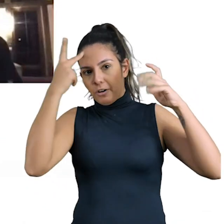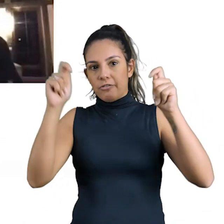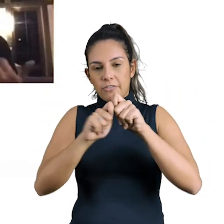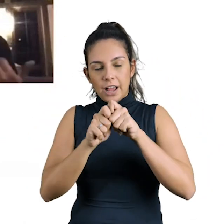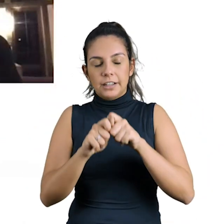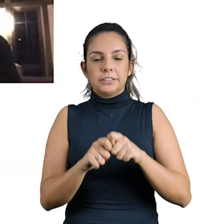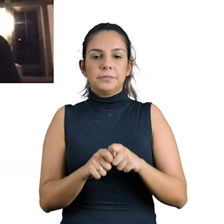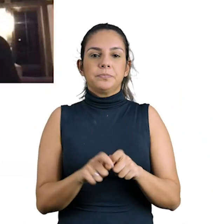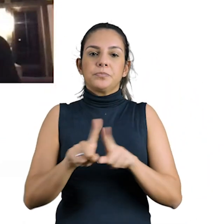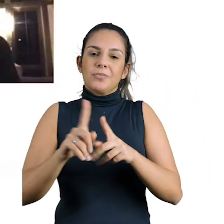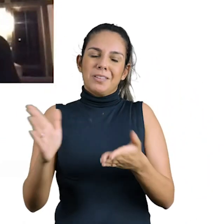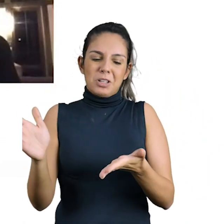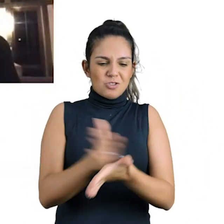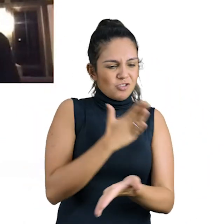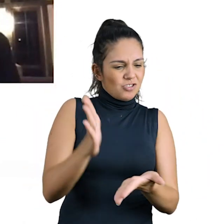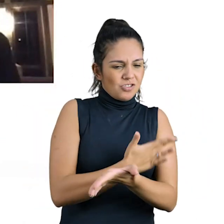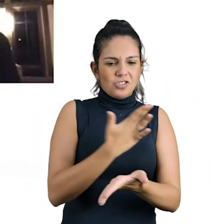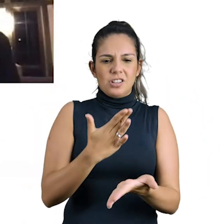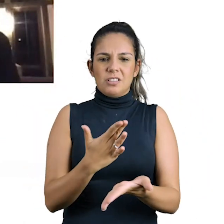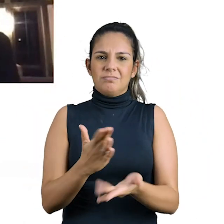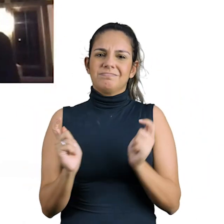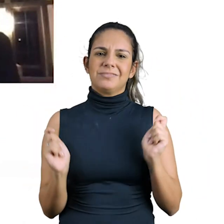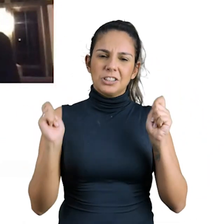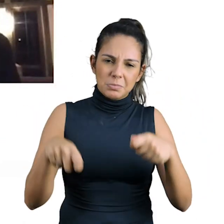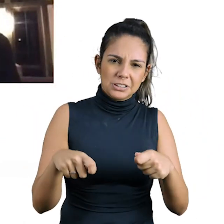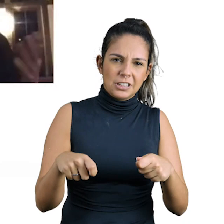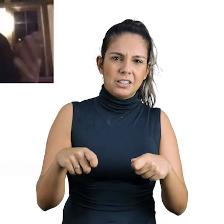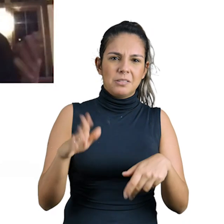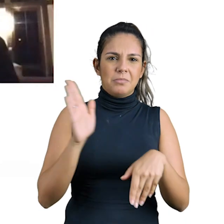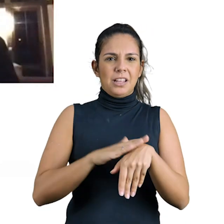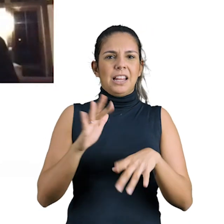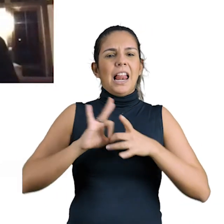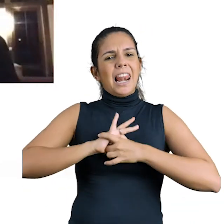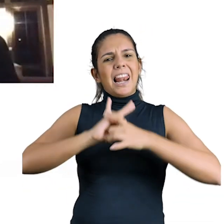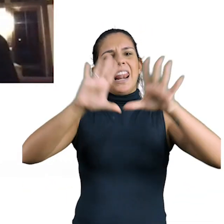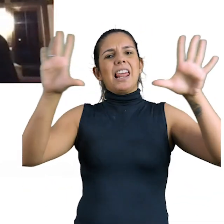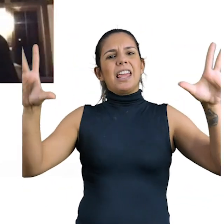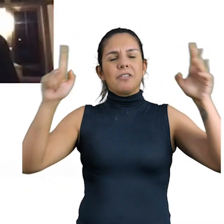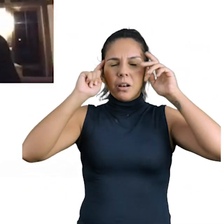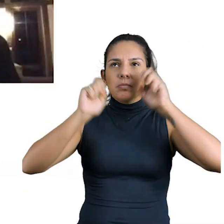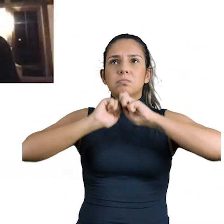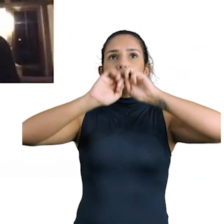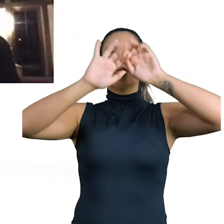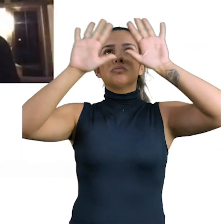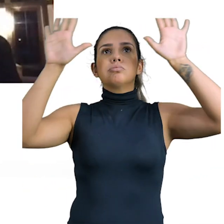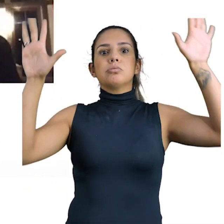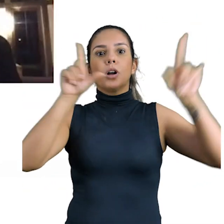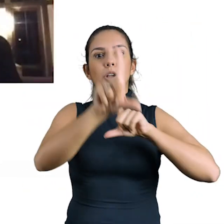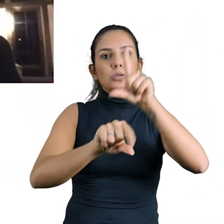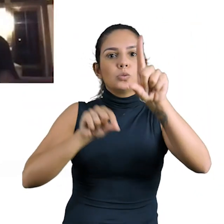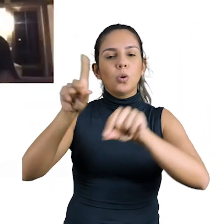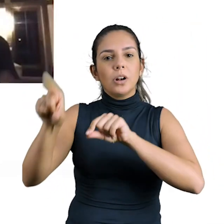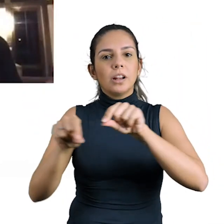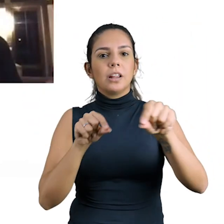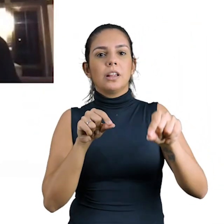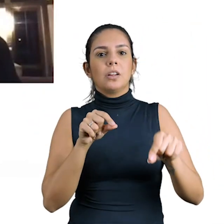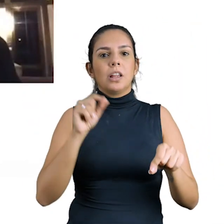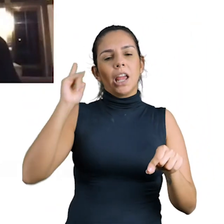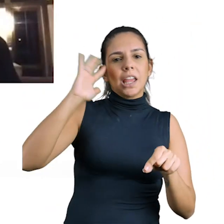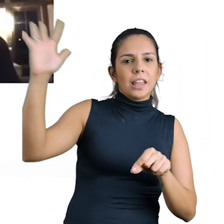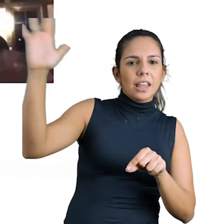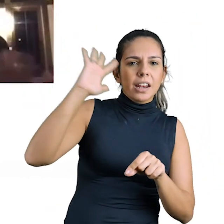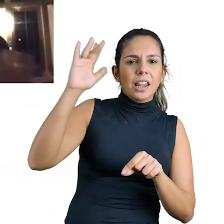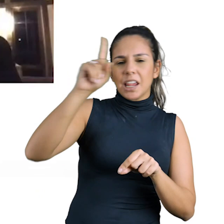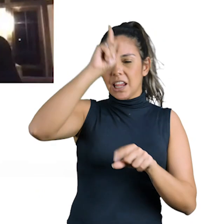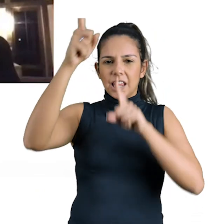retira muitas vezes de nós a capacidade mais livre, né? A liberdade de escolher quando você quer criar, como